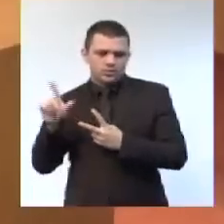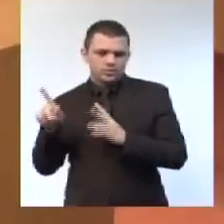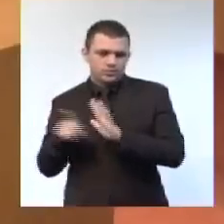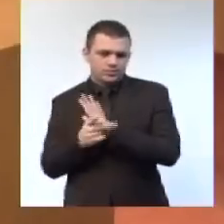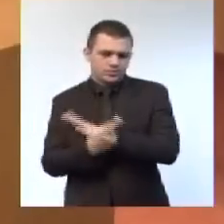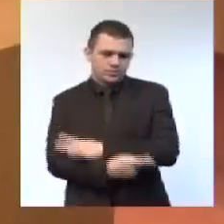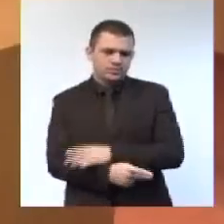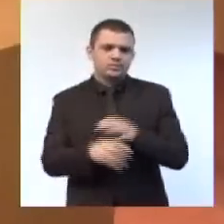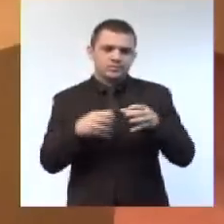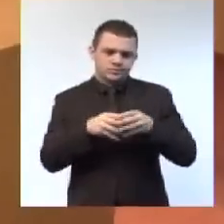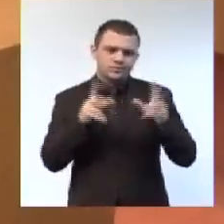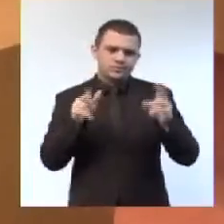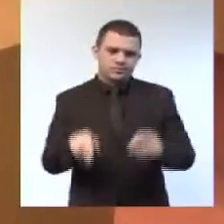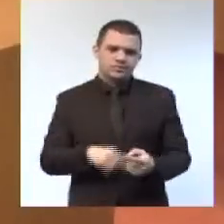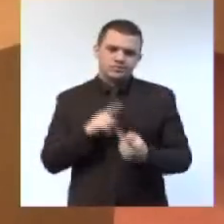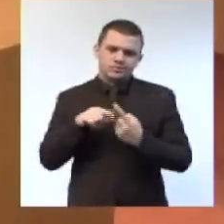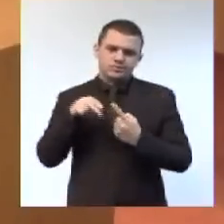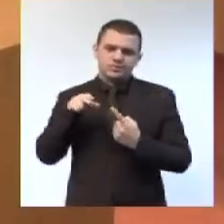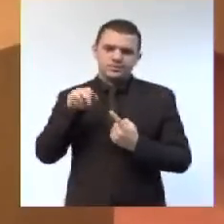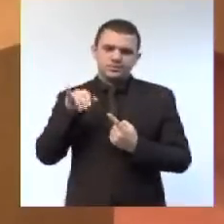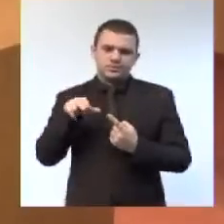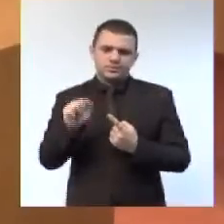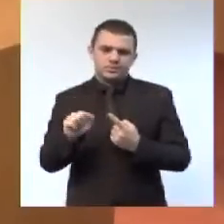Barro. Porque